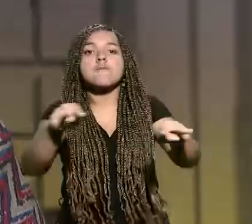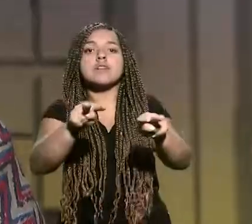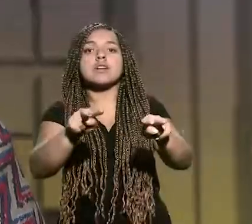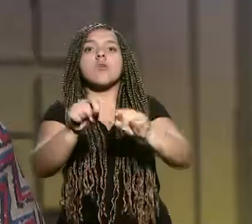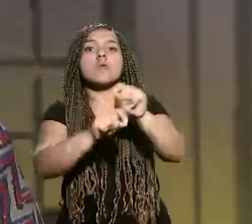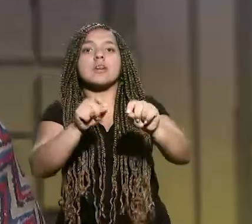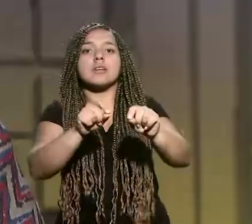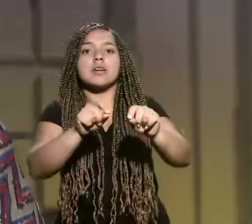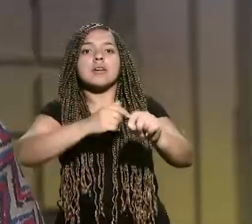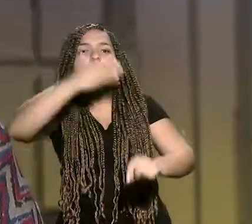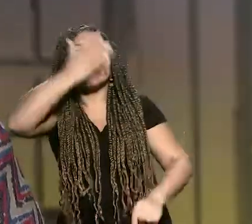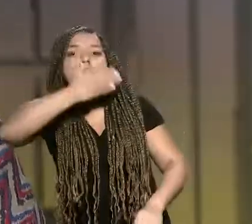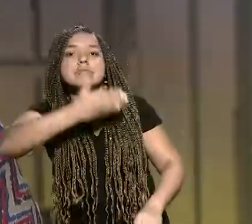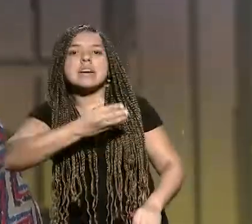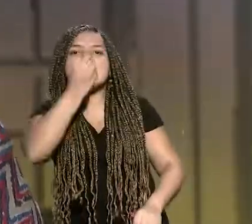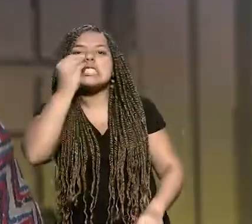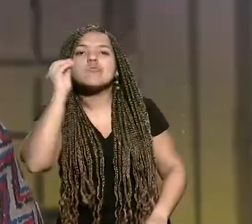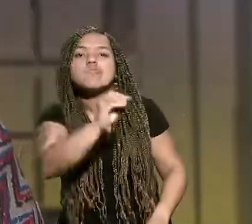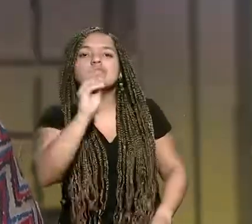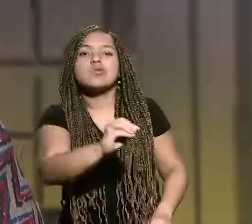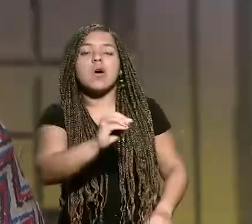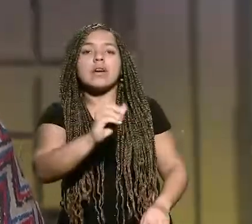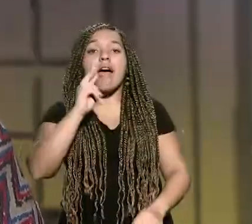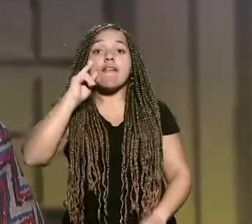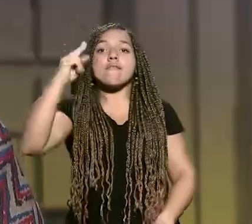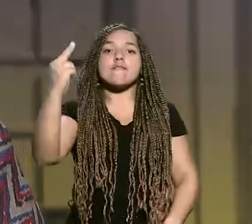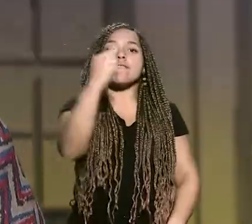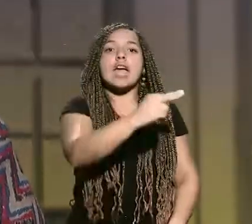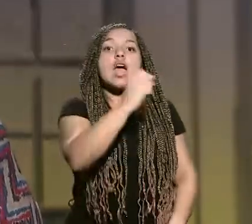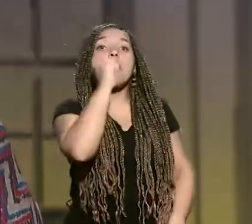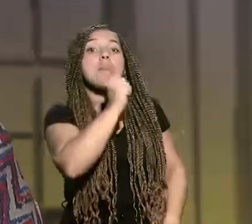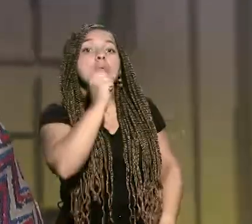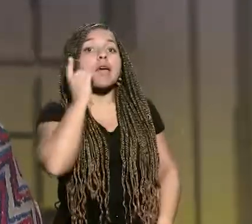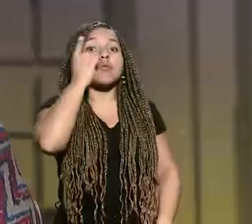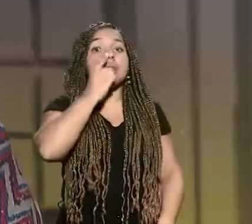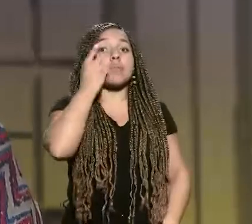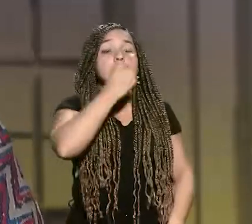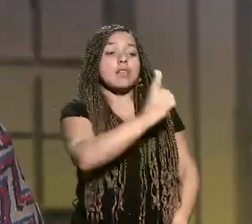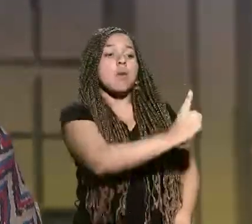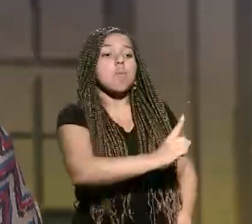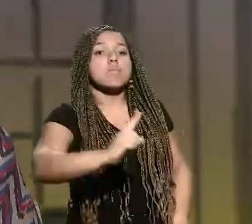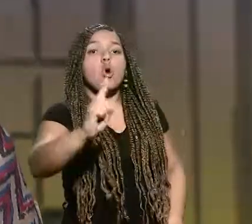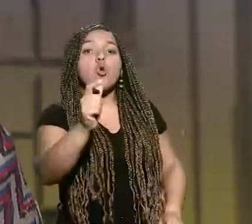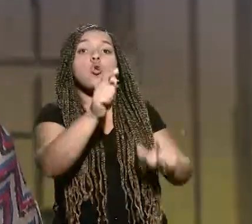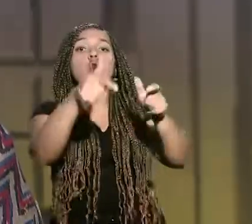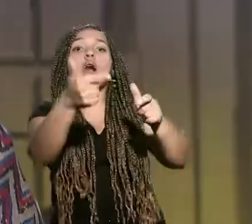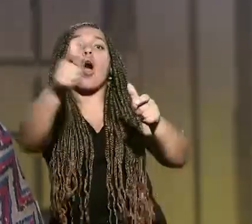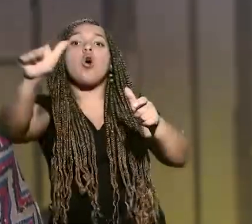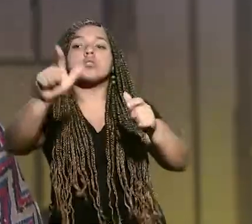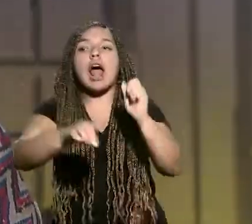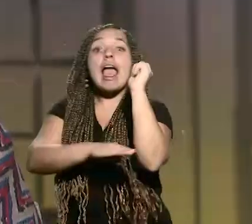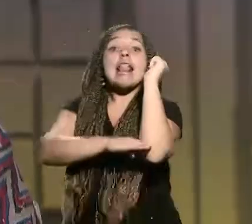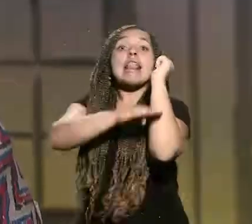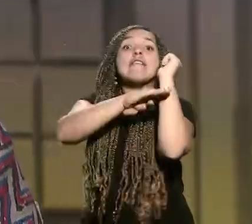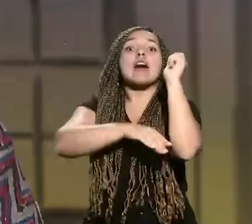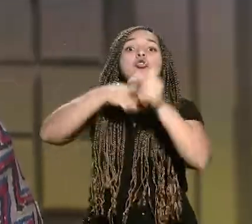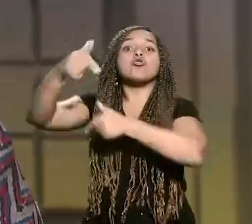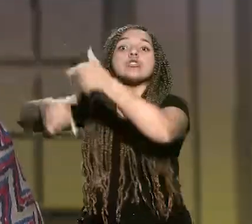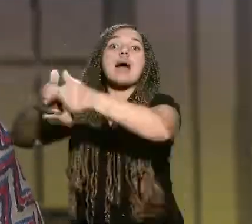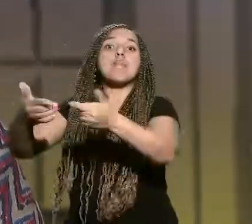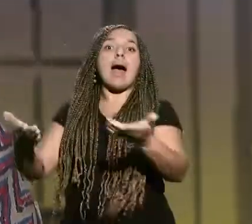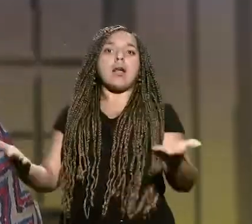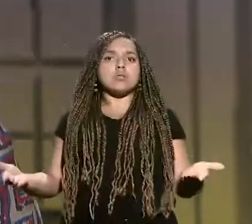que experiências são essas de opressão que não são de agora, né, que você tem que incorporar e como que